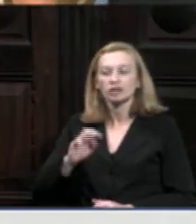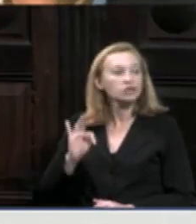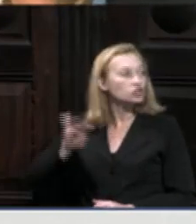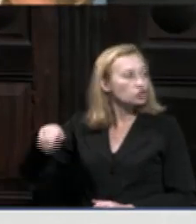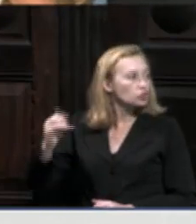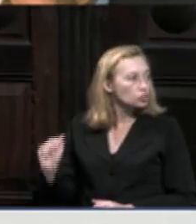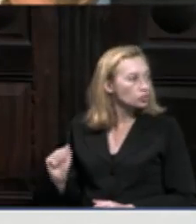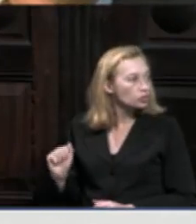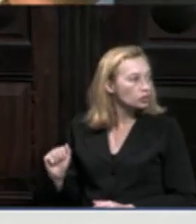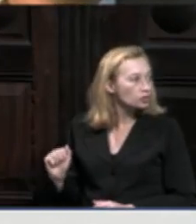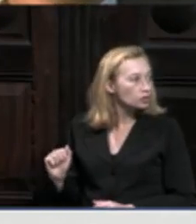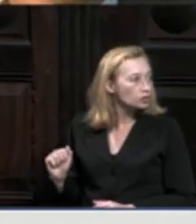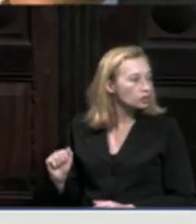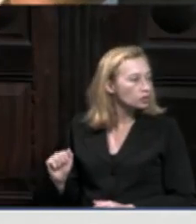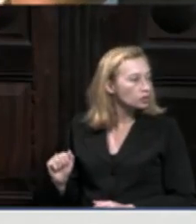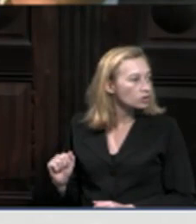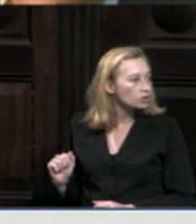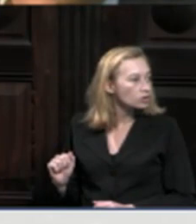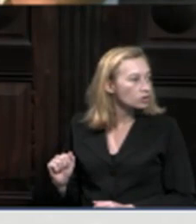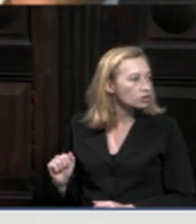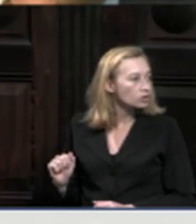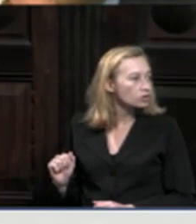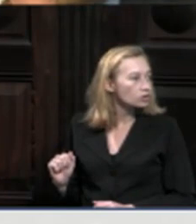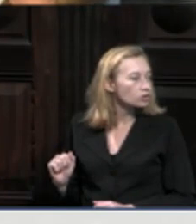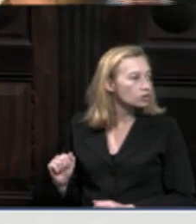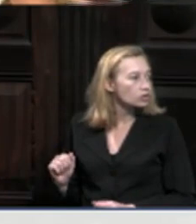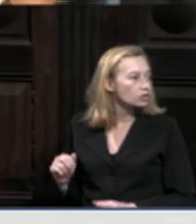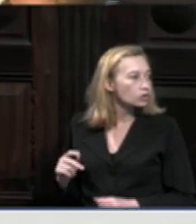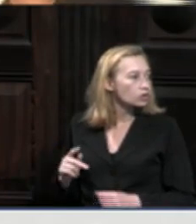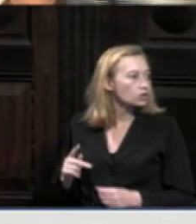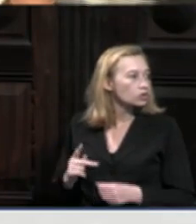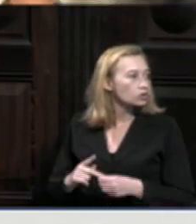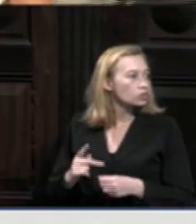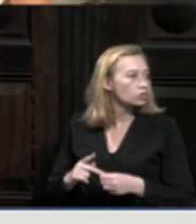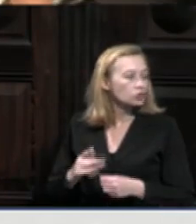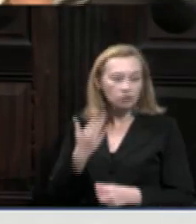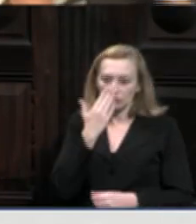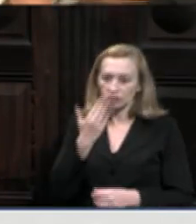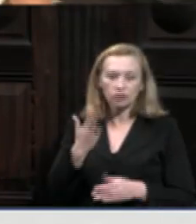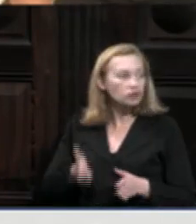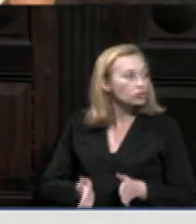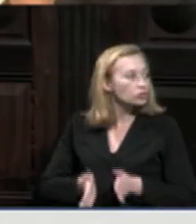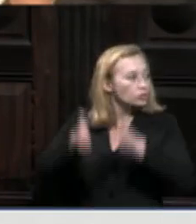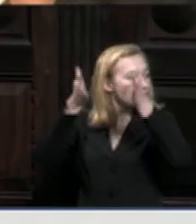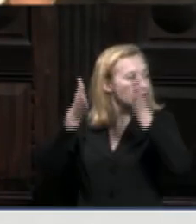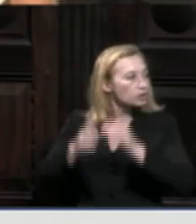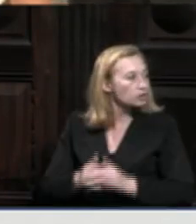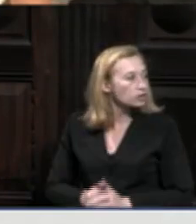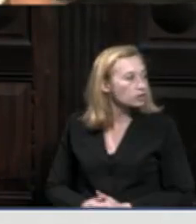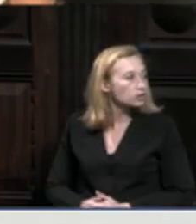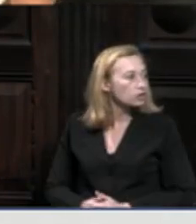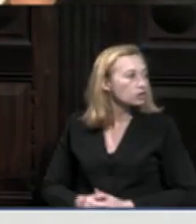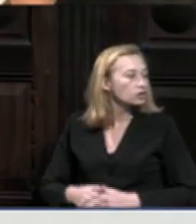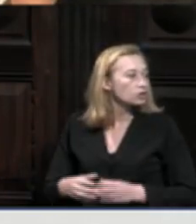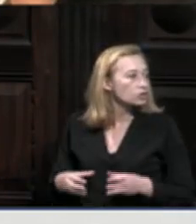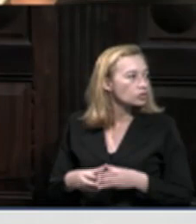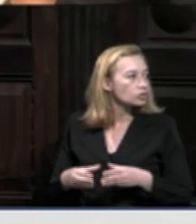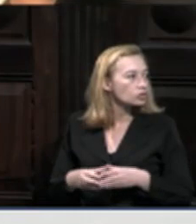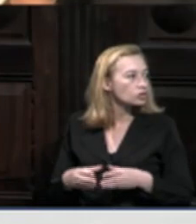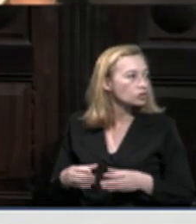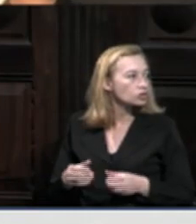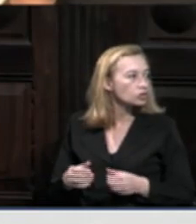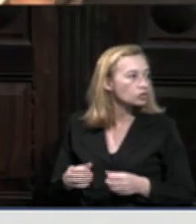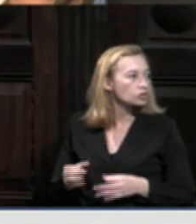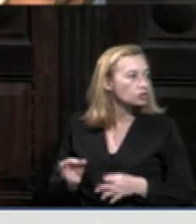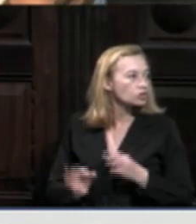número 3.646, posto 6, em frente ao condomínio Beton. Pendente de parecer das Comissões de Constituição, Justiça e de Cultura. Para emitir